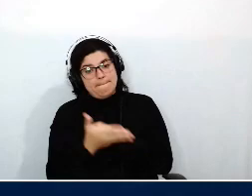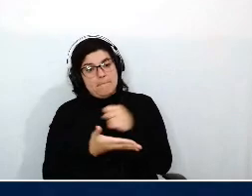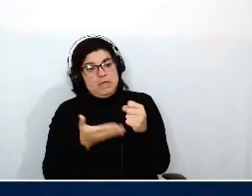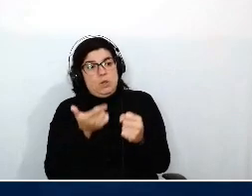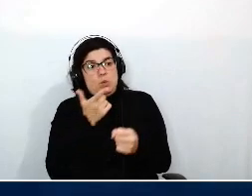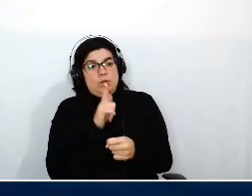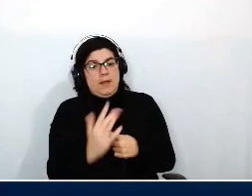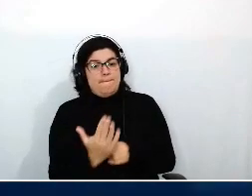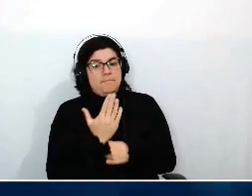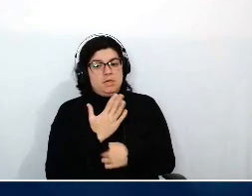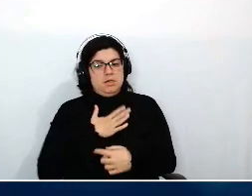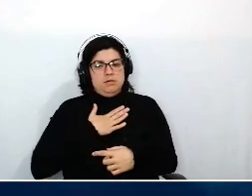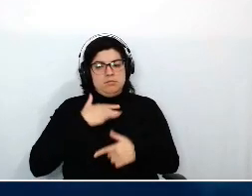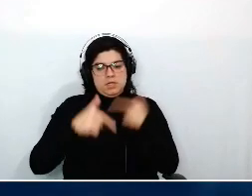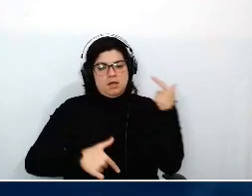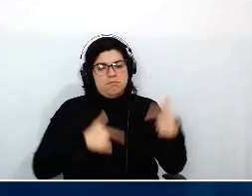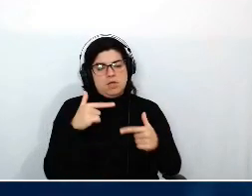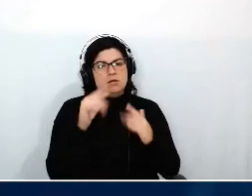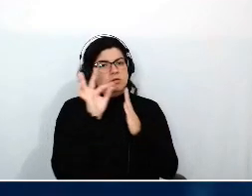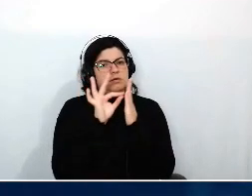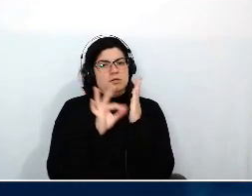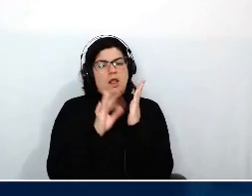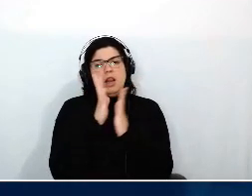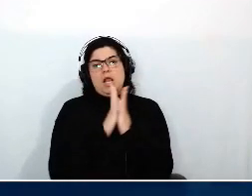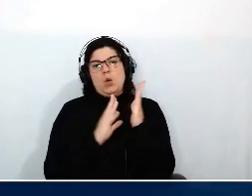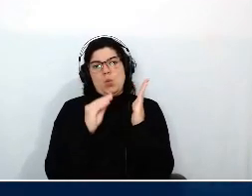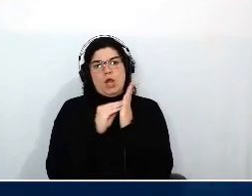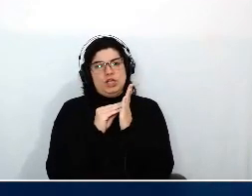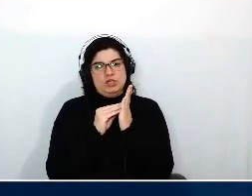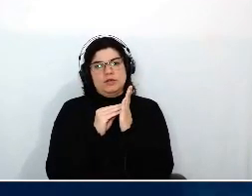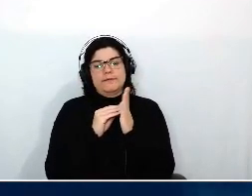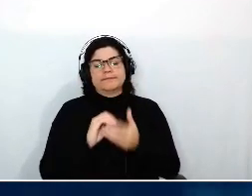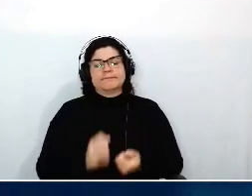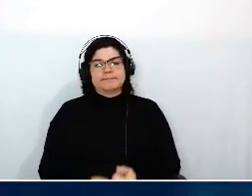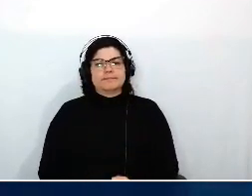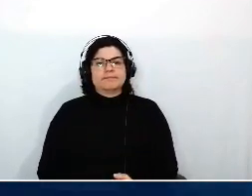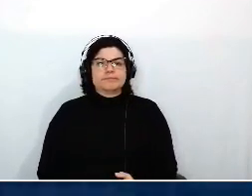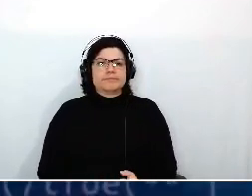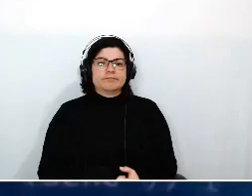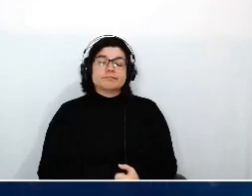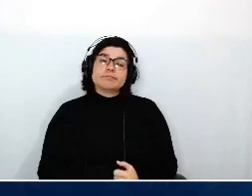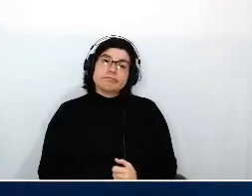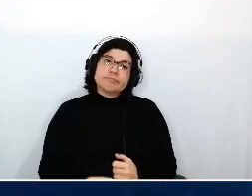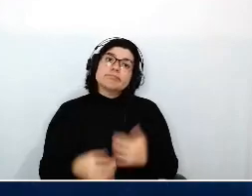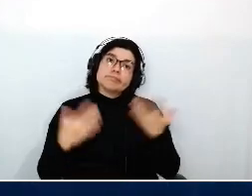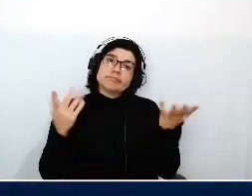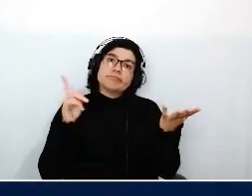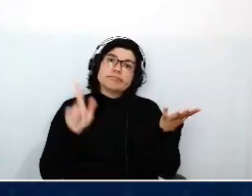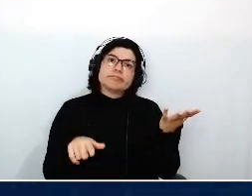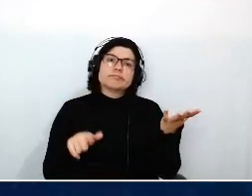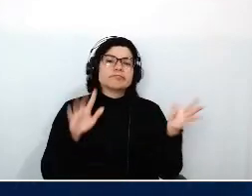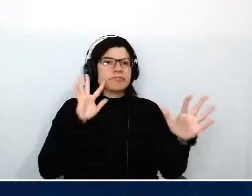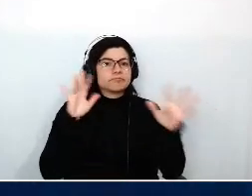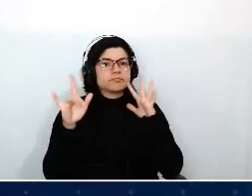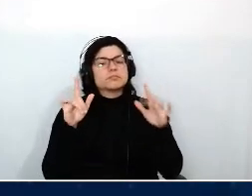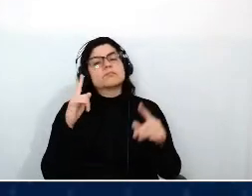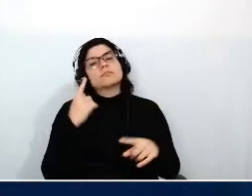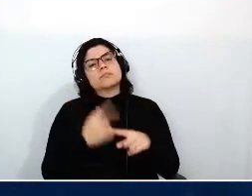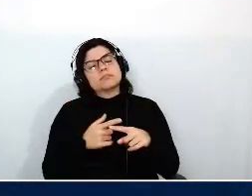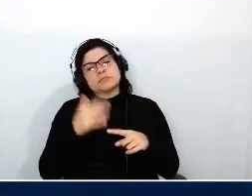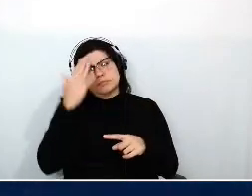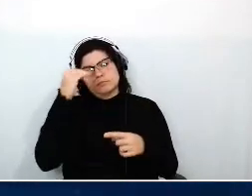própria linguagem, que nem precisa ser funcional. É, cara, eu acho que a ideia é essa, né? A gente sabe que o PHP, por exemplo, é uma